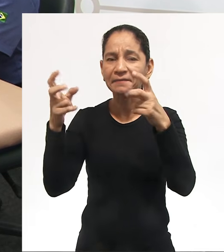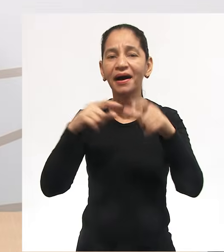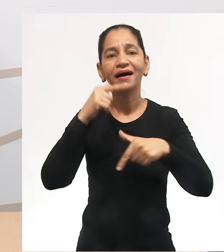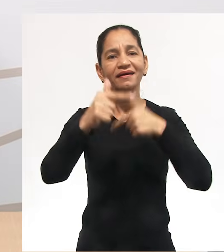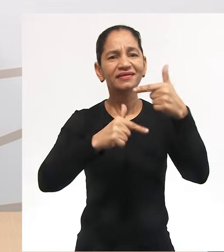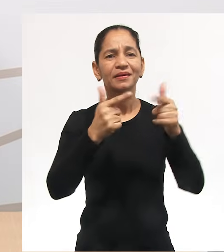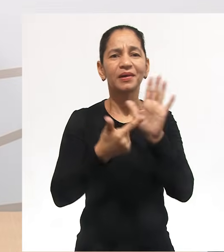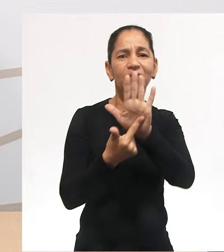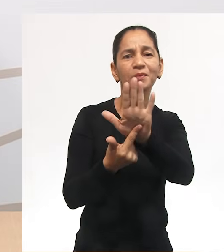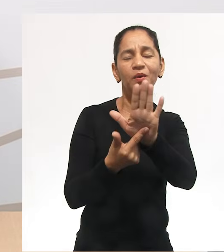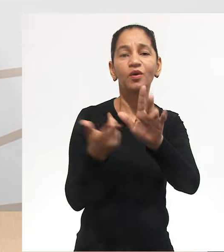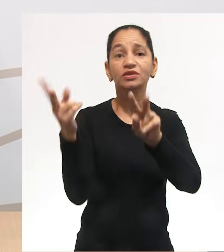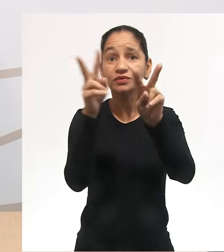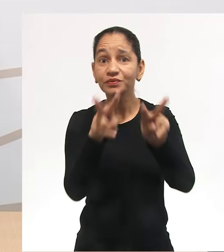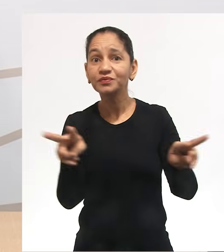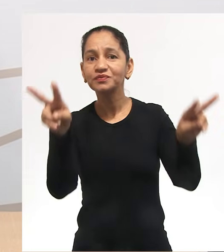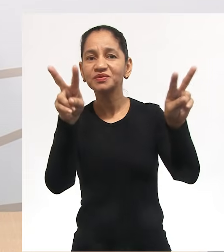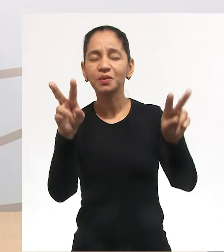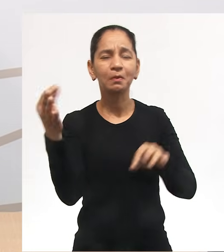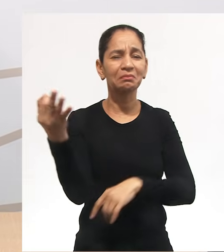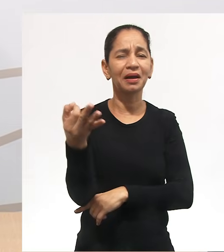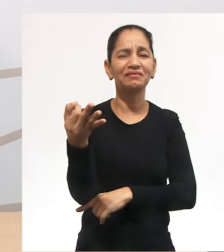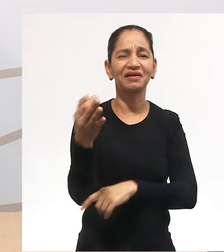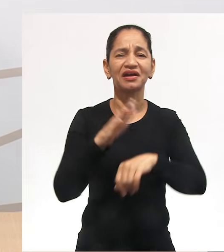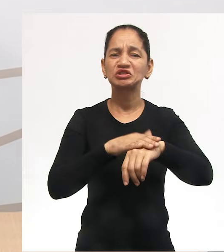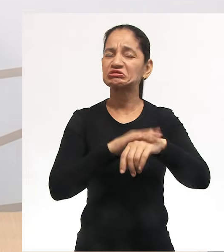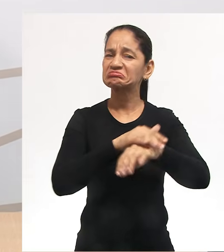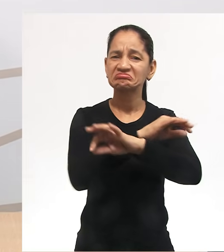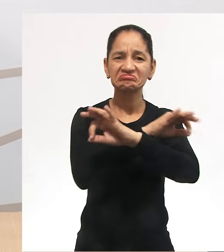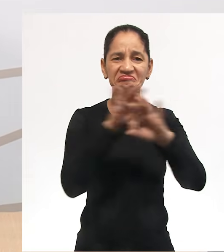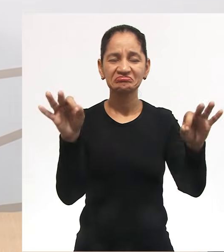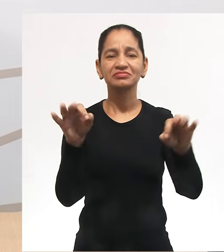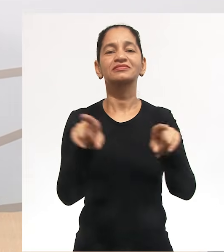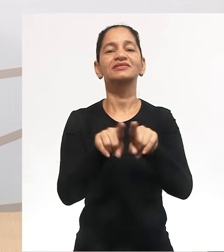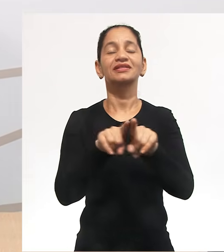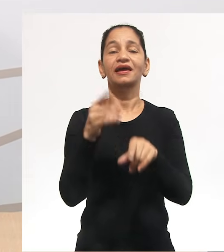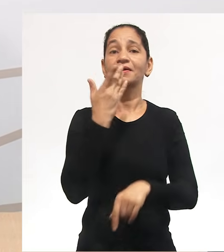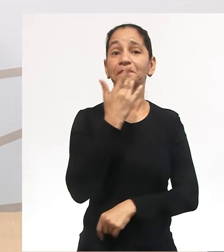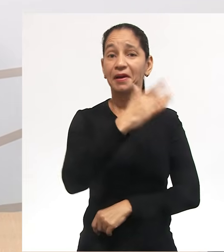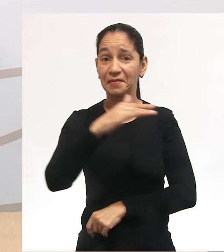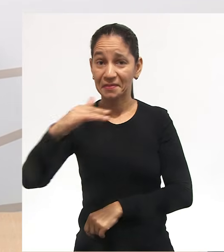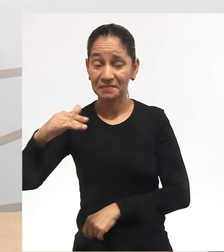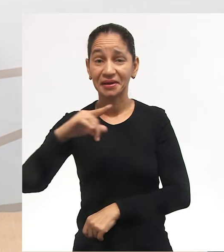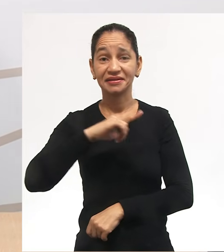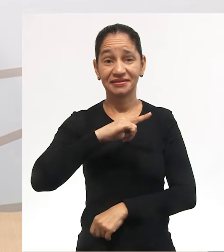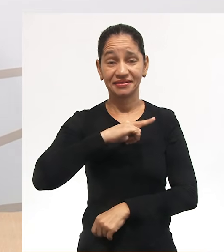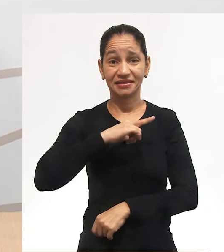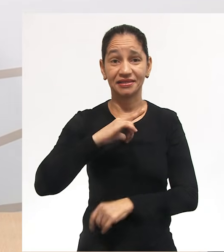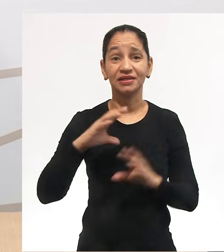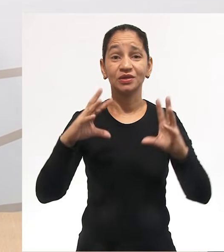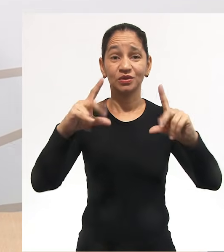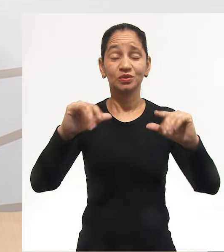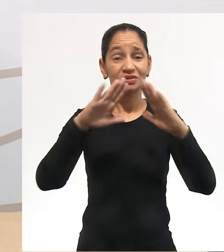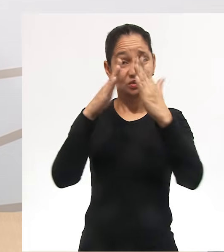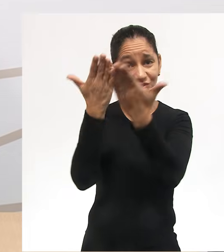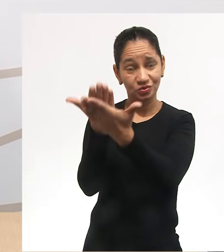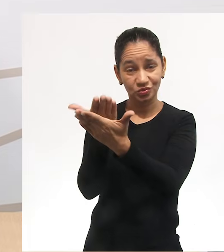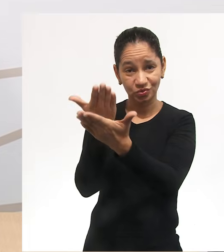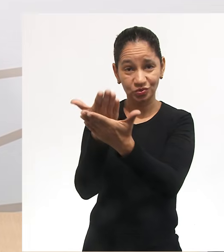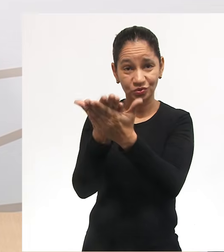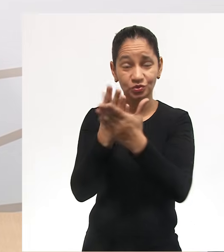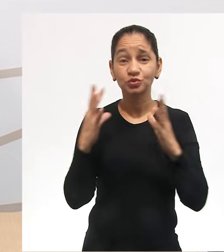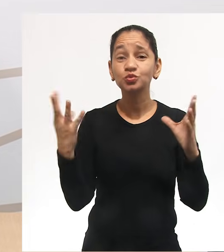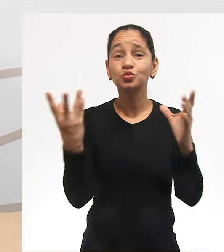ver, assim, o trabalho todo feito da parte visual. E aí as crianças, todas as crianças das